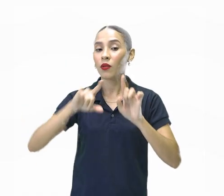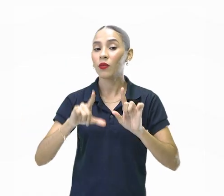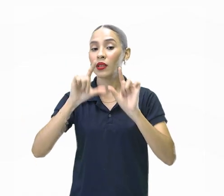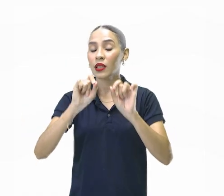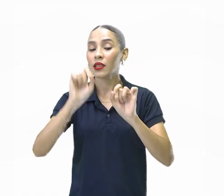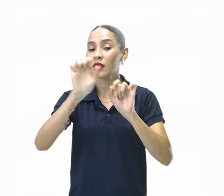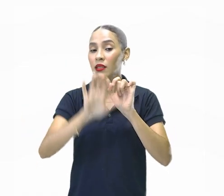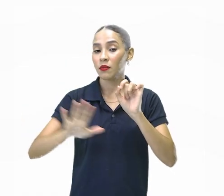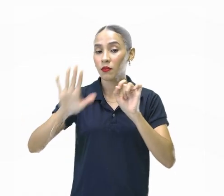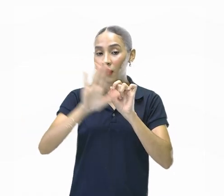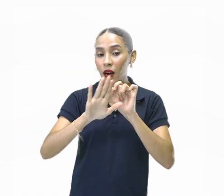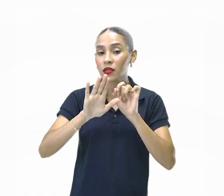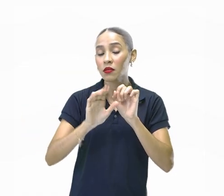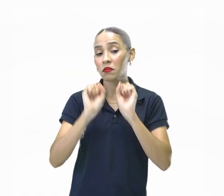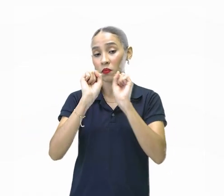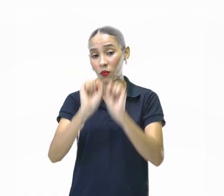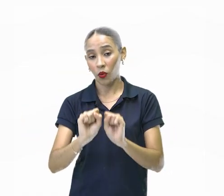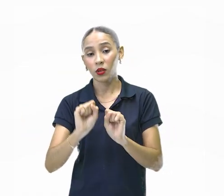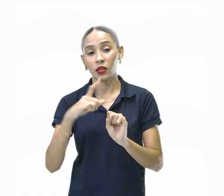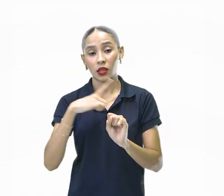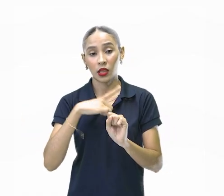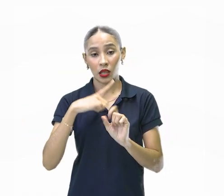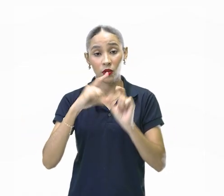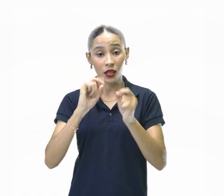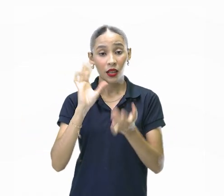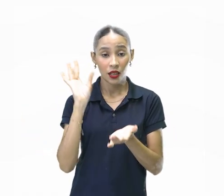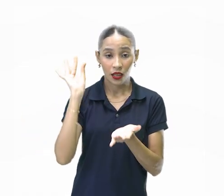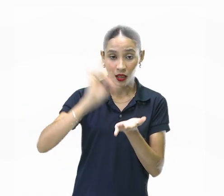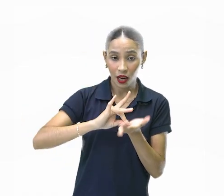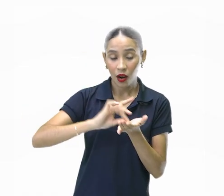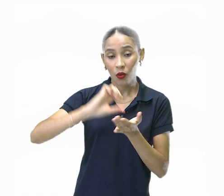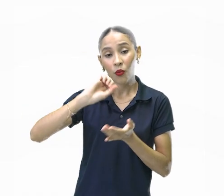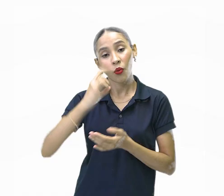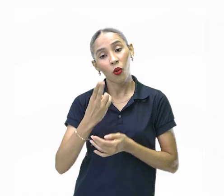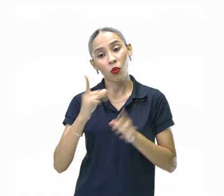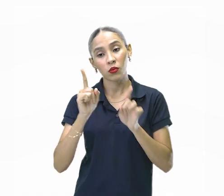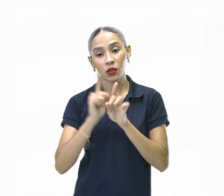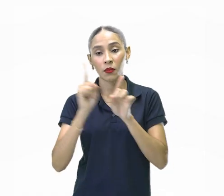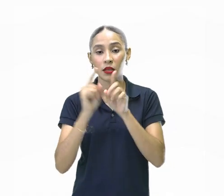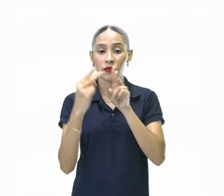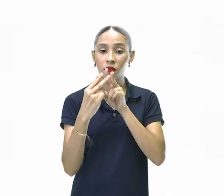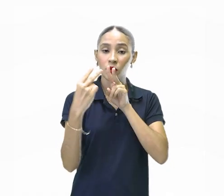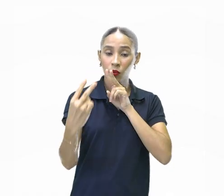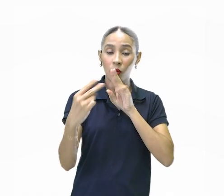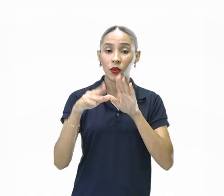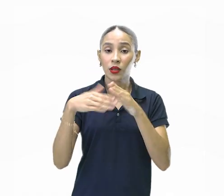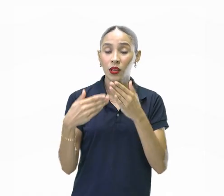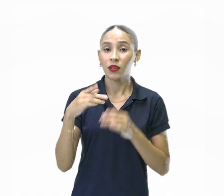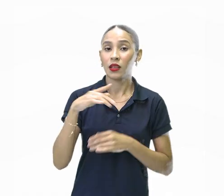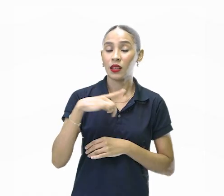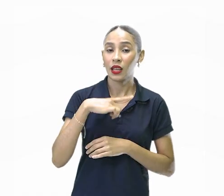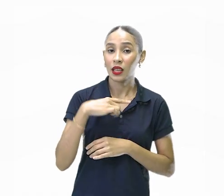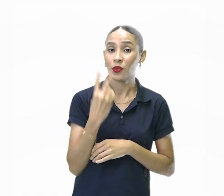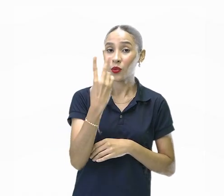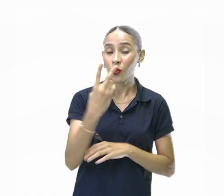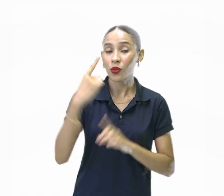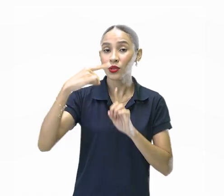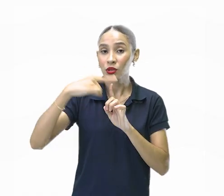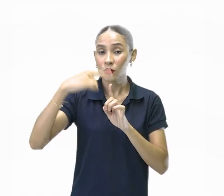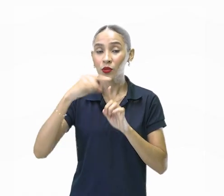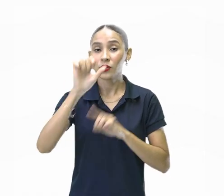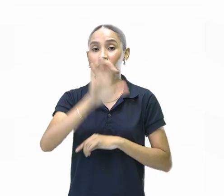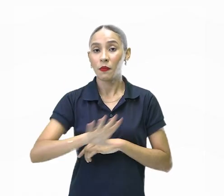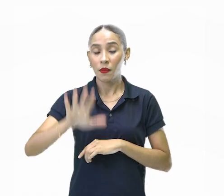são imagens que podem ser reais ou virtuais. Então, nós vamos ter aí dois tipos de